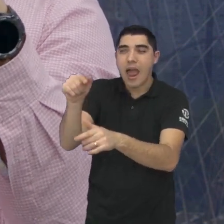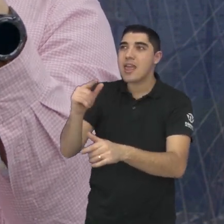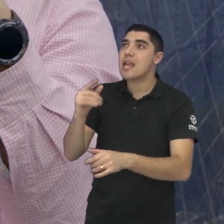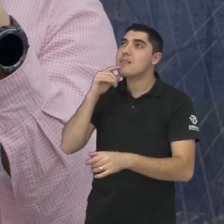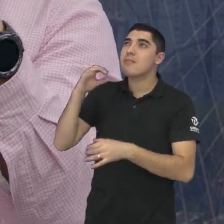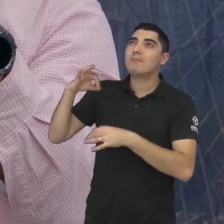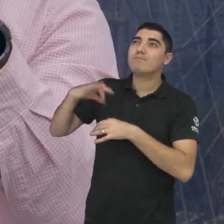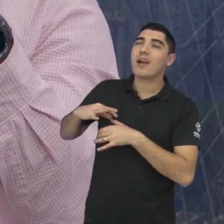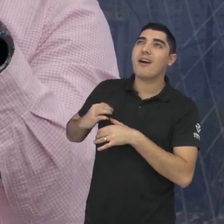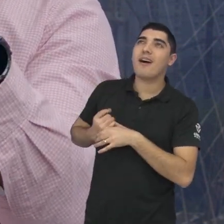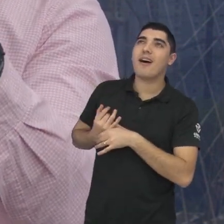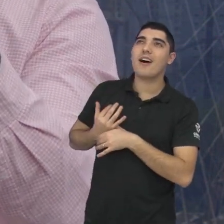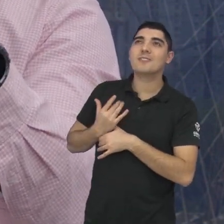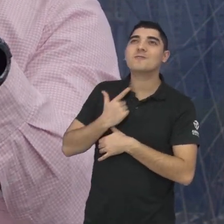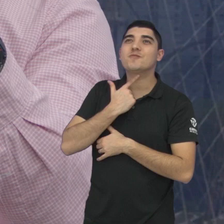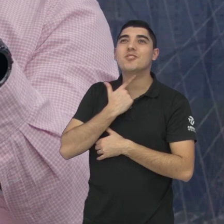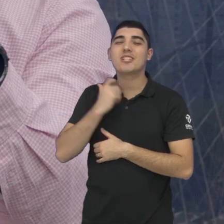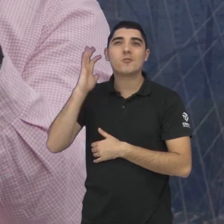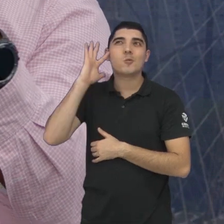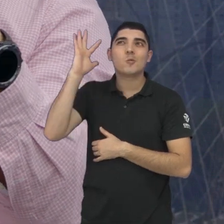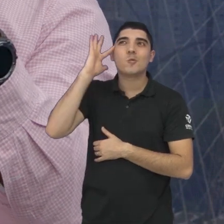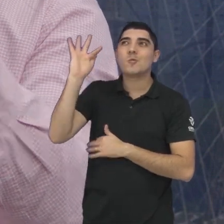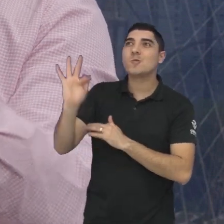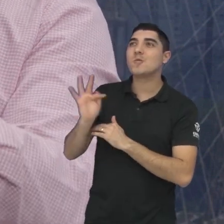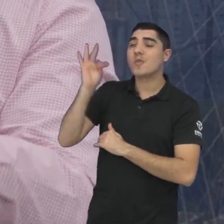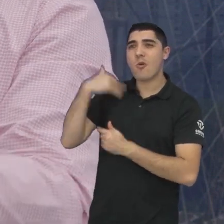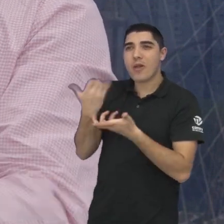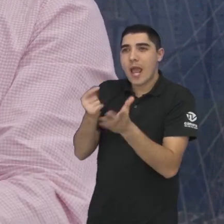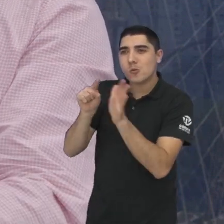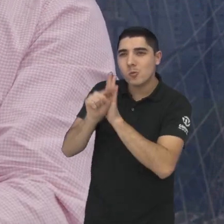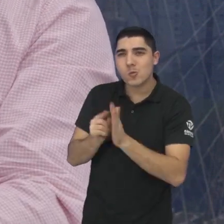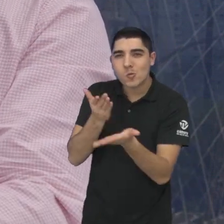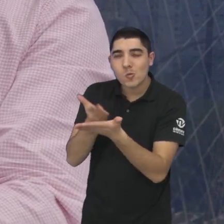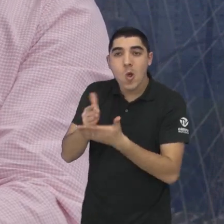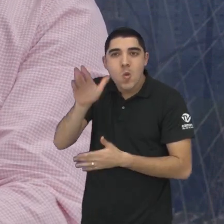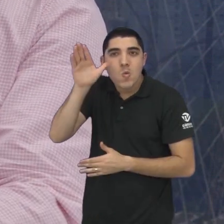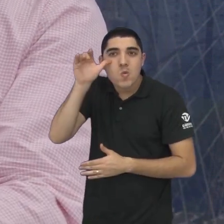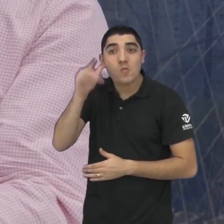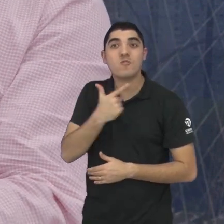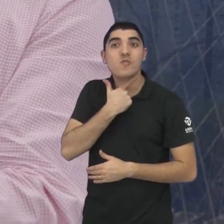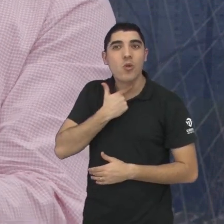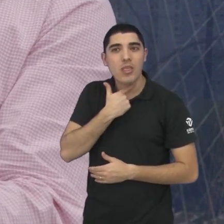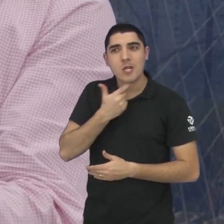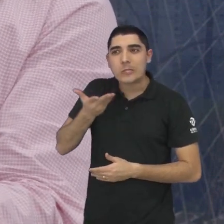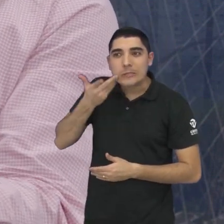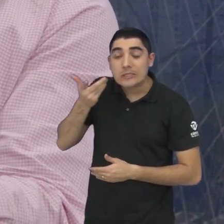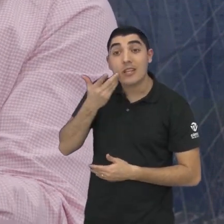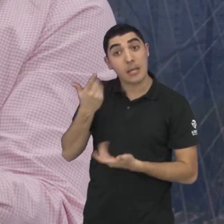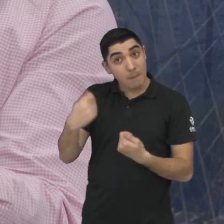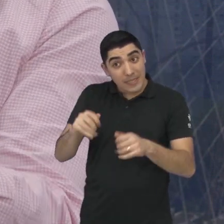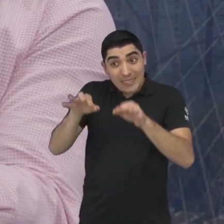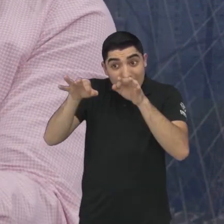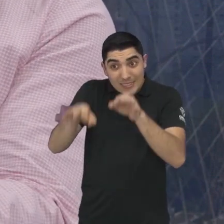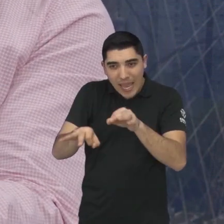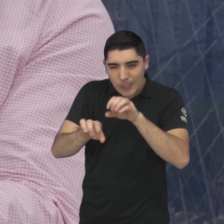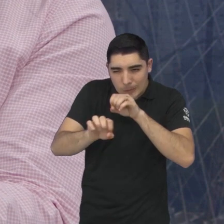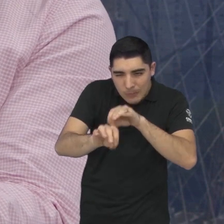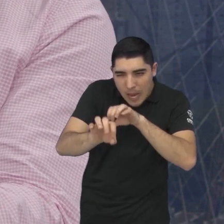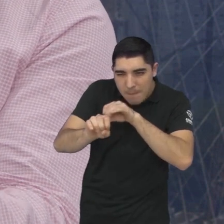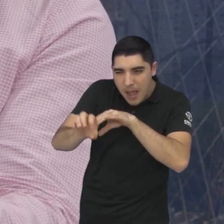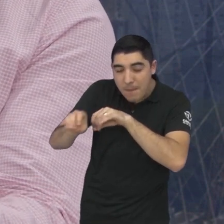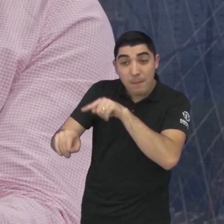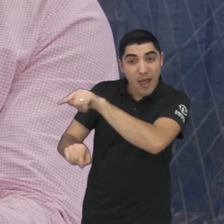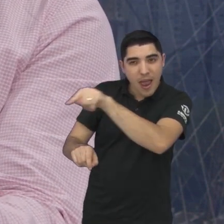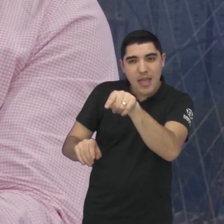procurar e vão... É natural do adolescente, da criança, ter essa curiosidade. O que a gente tem que fazer é plantar a semente certa